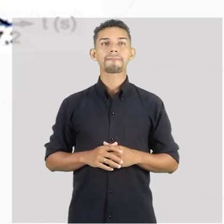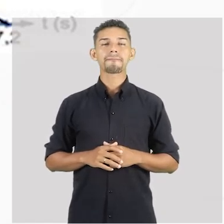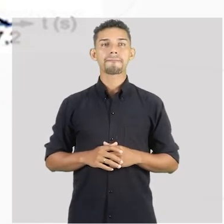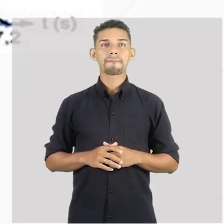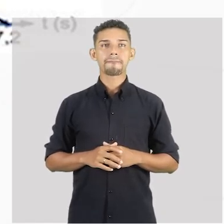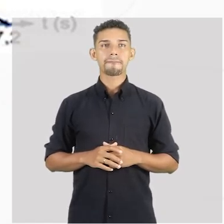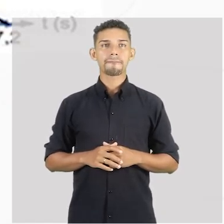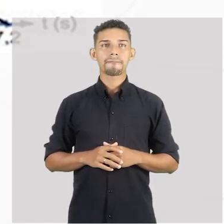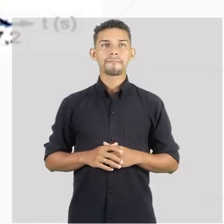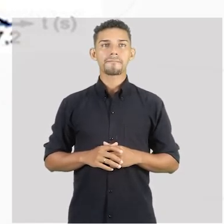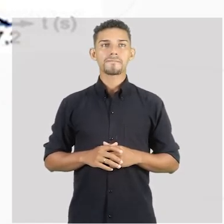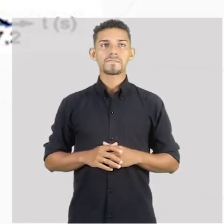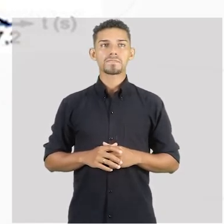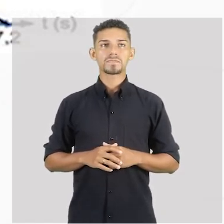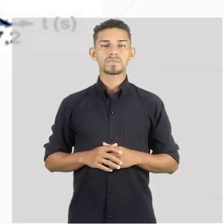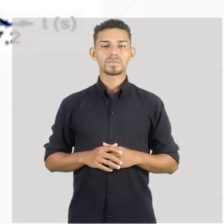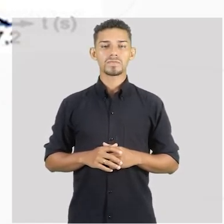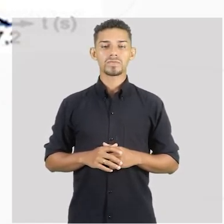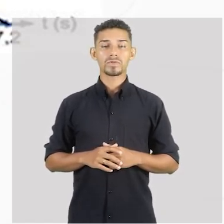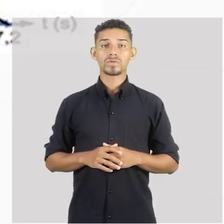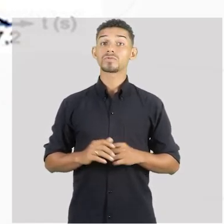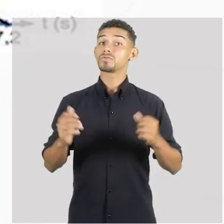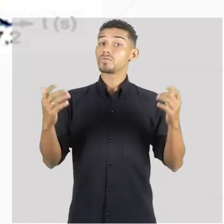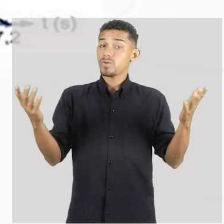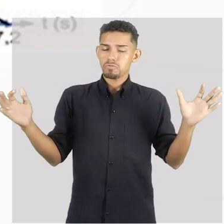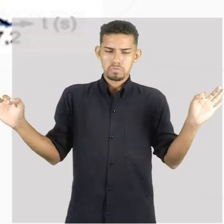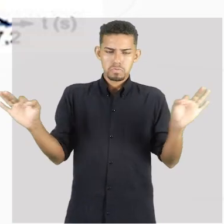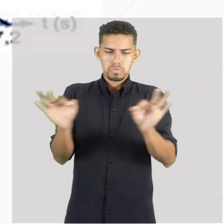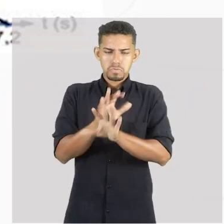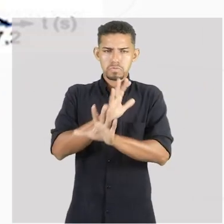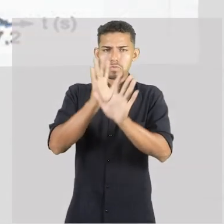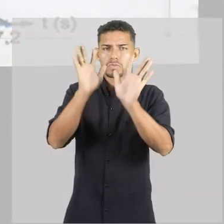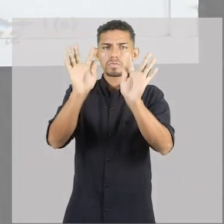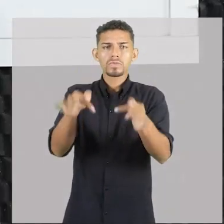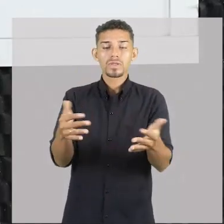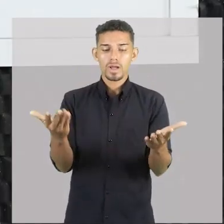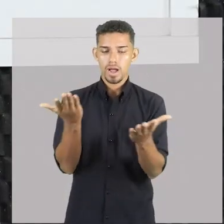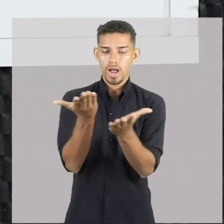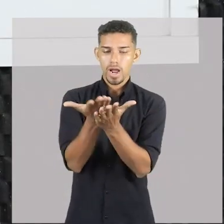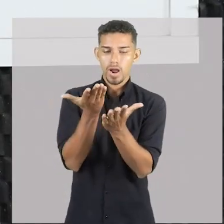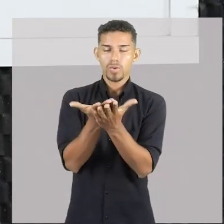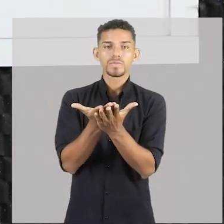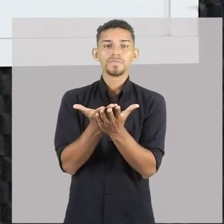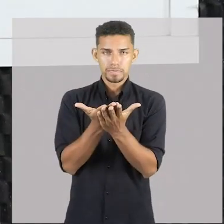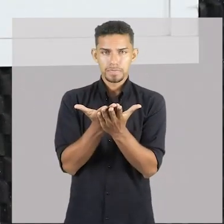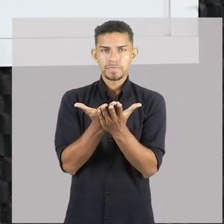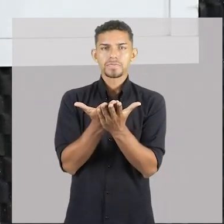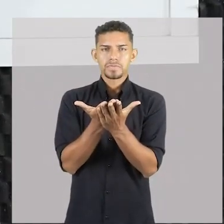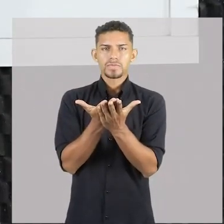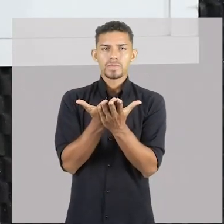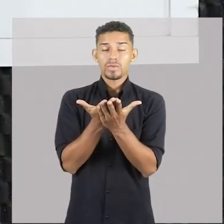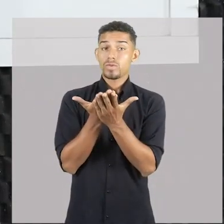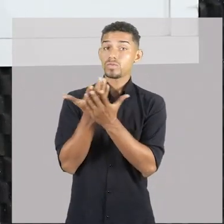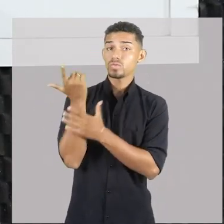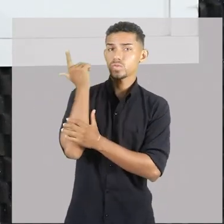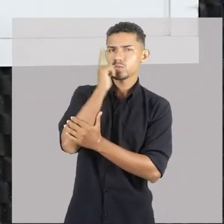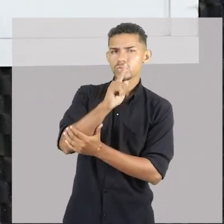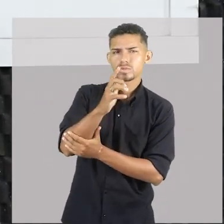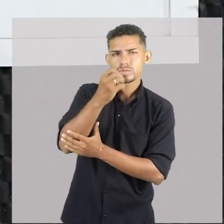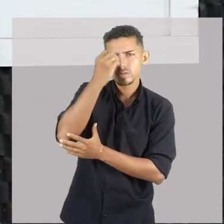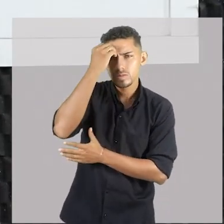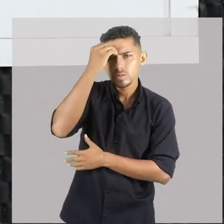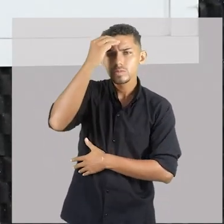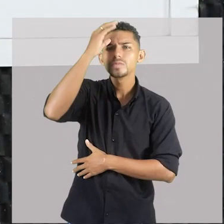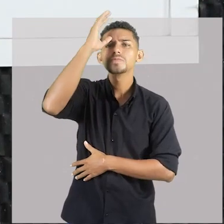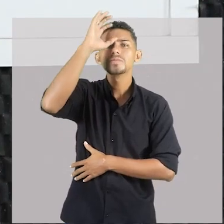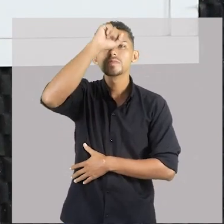aqui, fechada. Com isso, a gente conclui mais uma aula e para reforçar mais ainda, eu